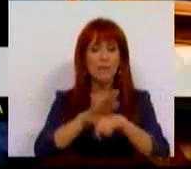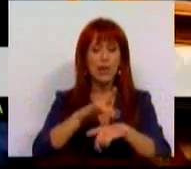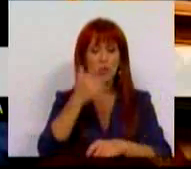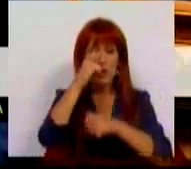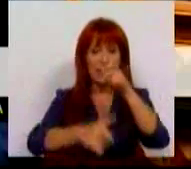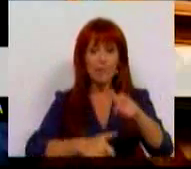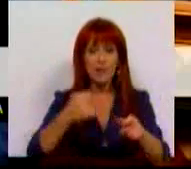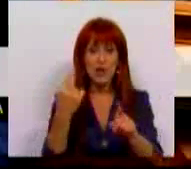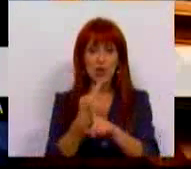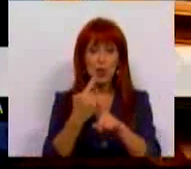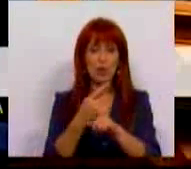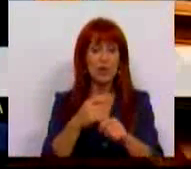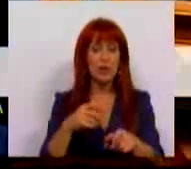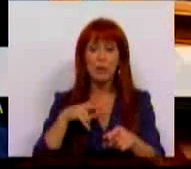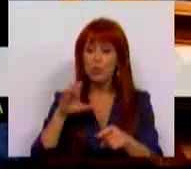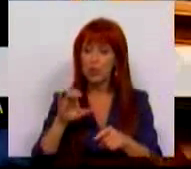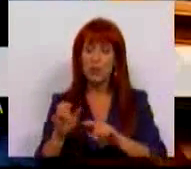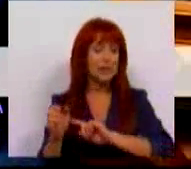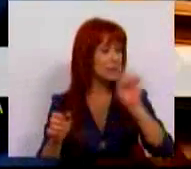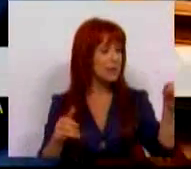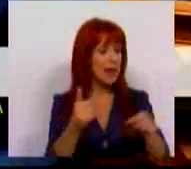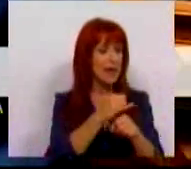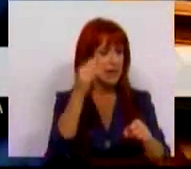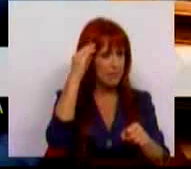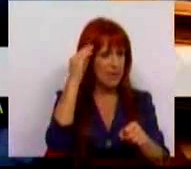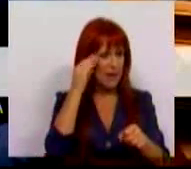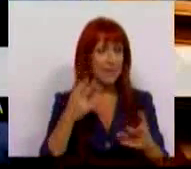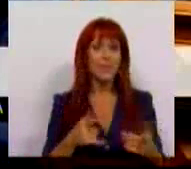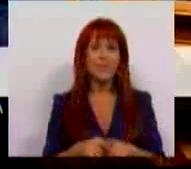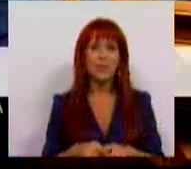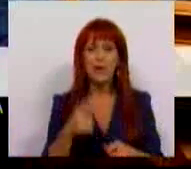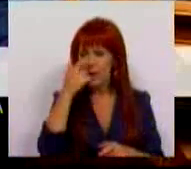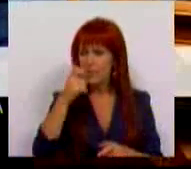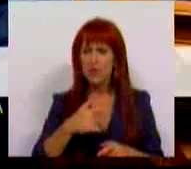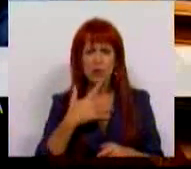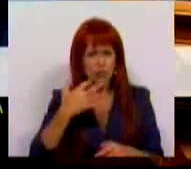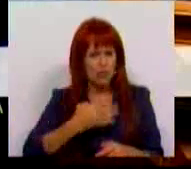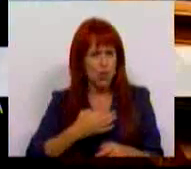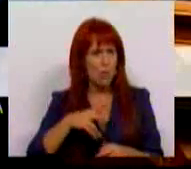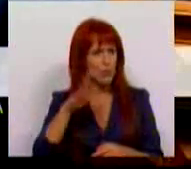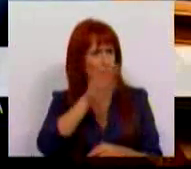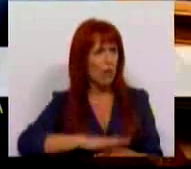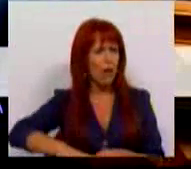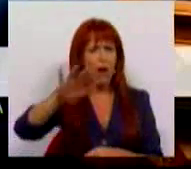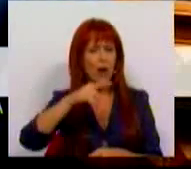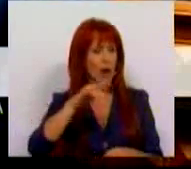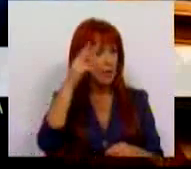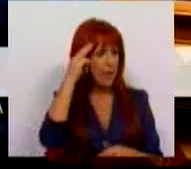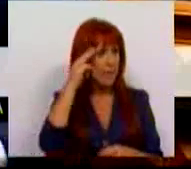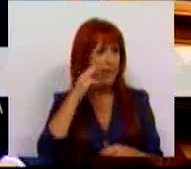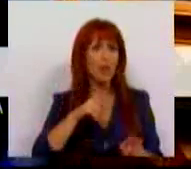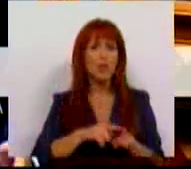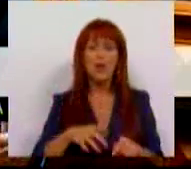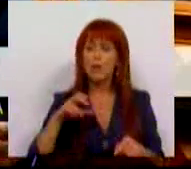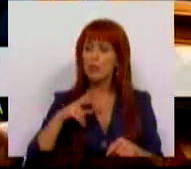de passageiros entre o continente e a Madeira. São cidadãos de todo o país, da Madeira,